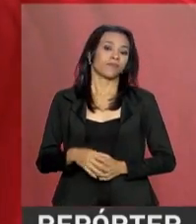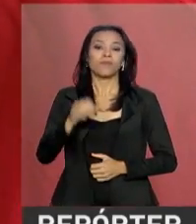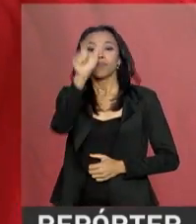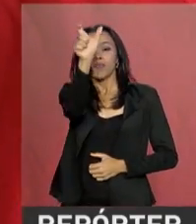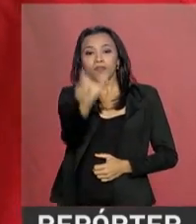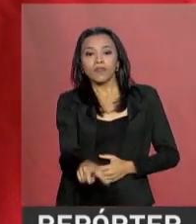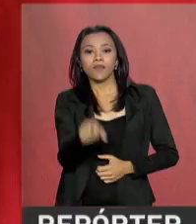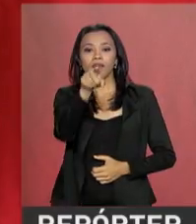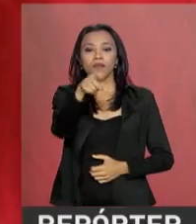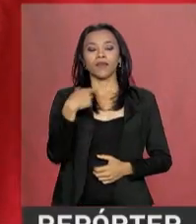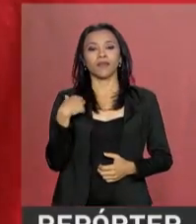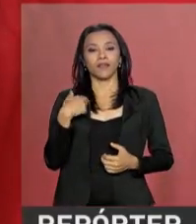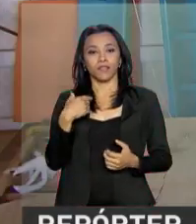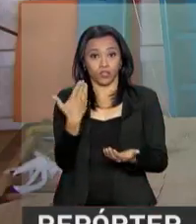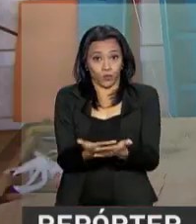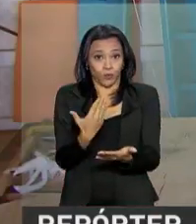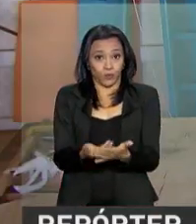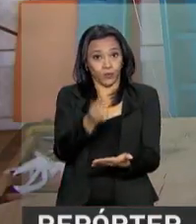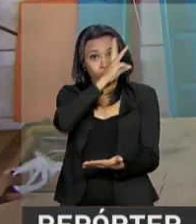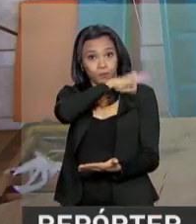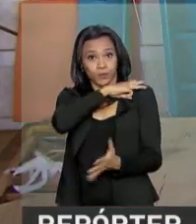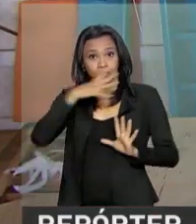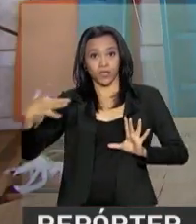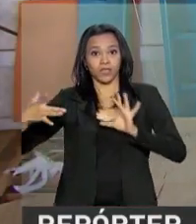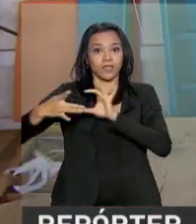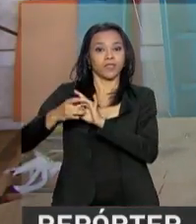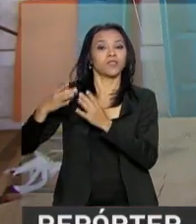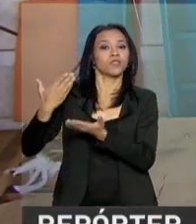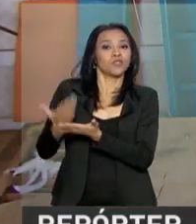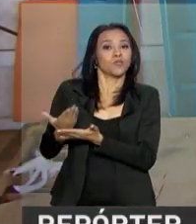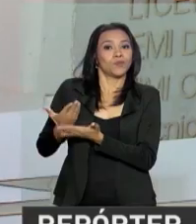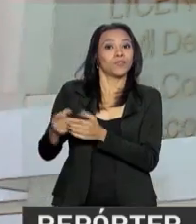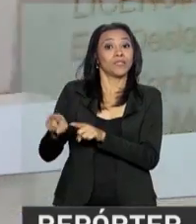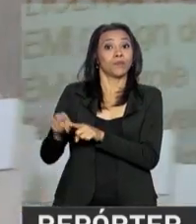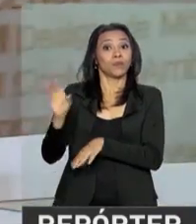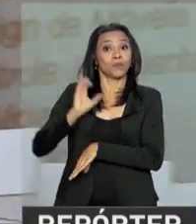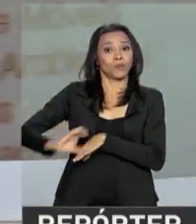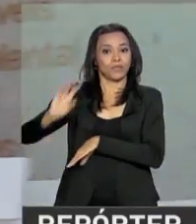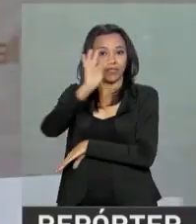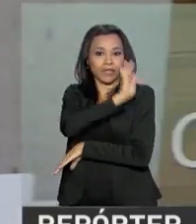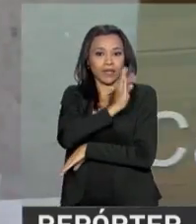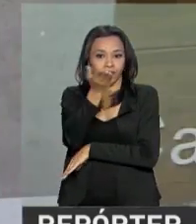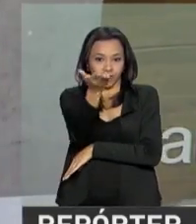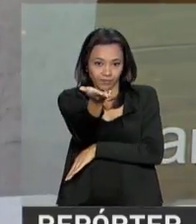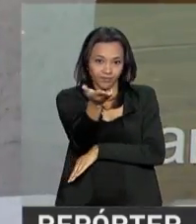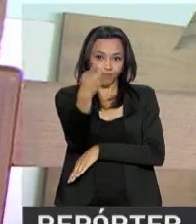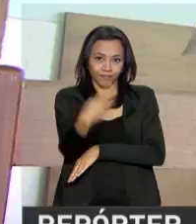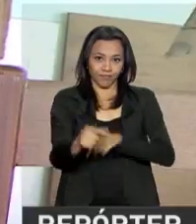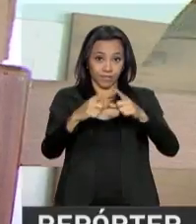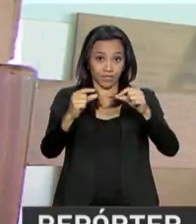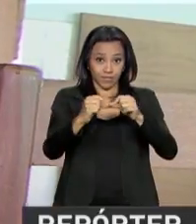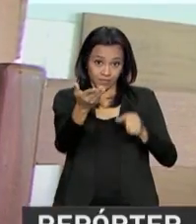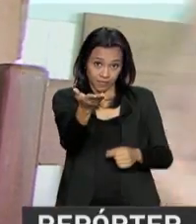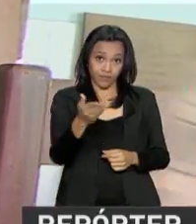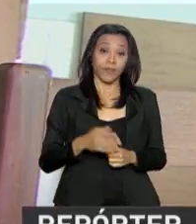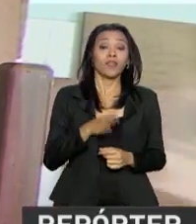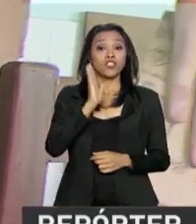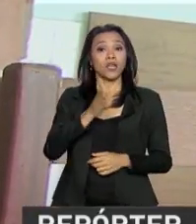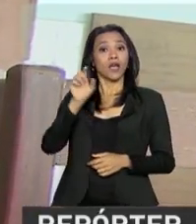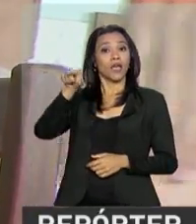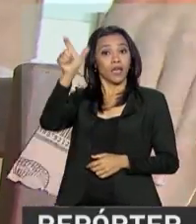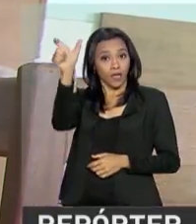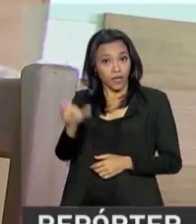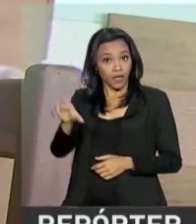Lucas combina o ensino médio regular com um curso técnico de design de móveis no Instituto Federal de Brasília. Ele também foi escolhido